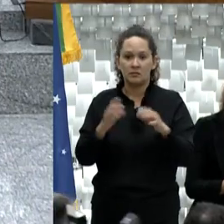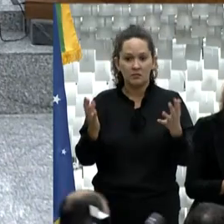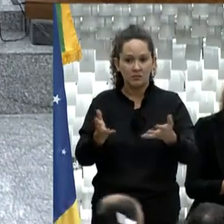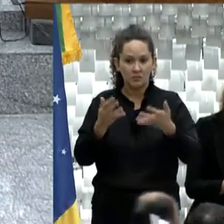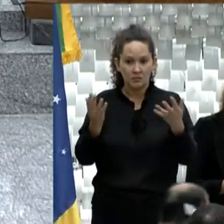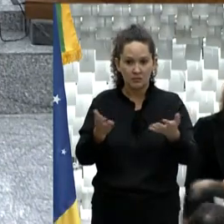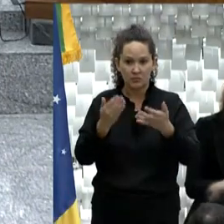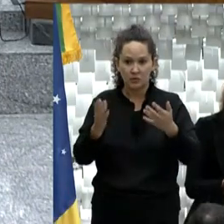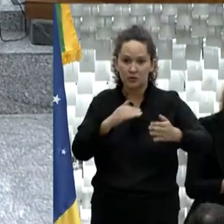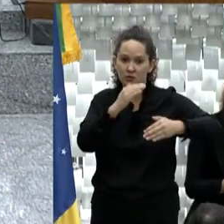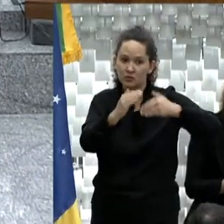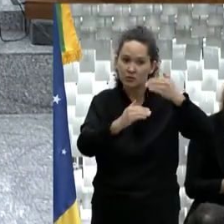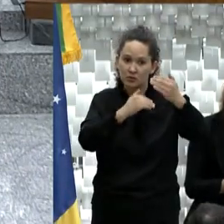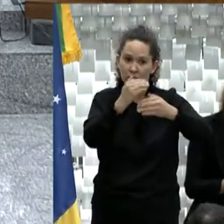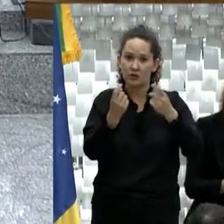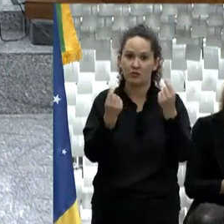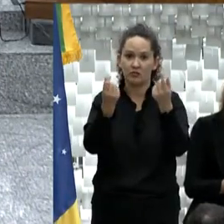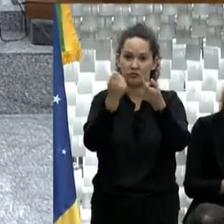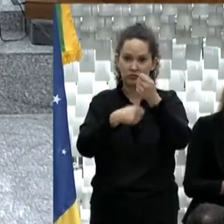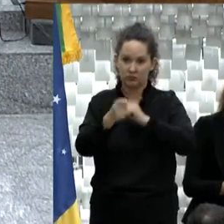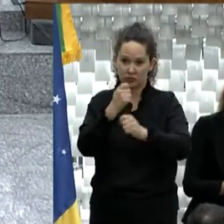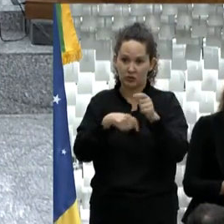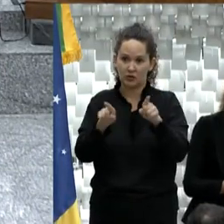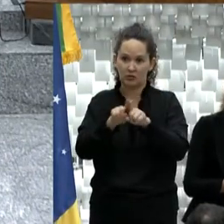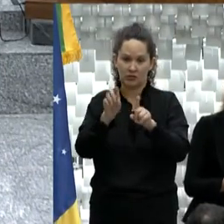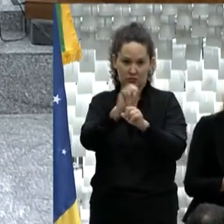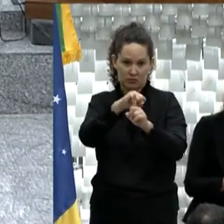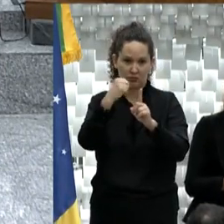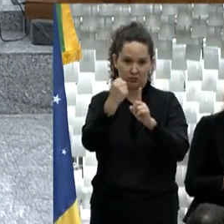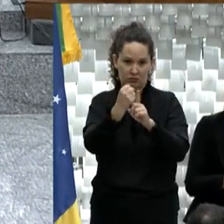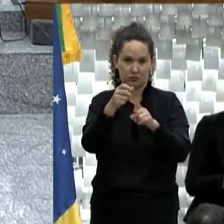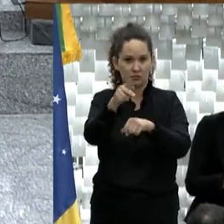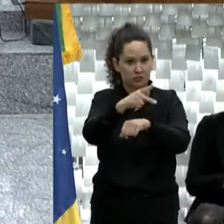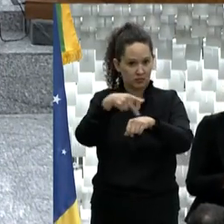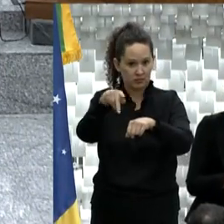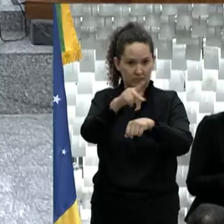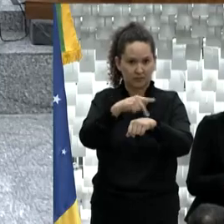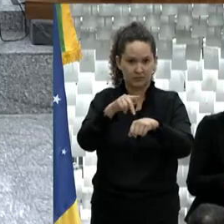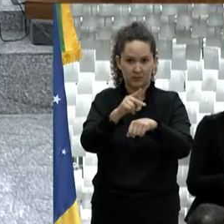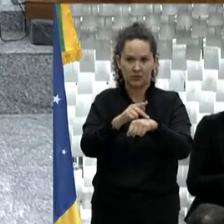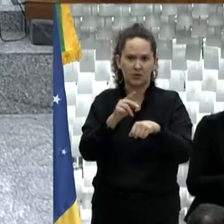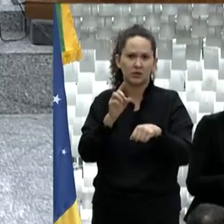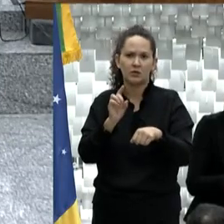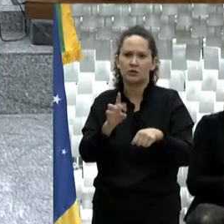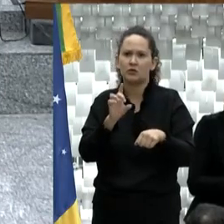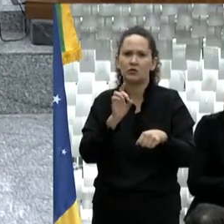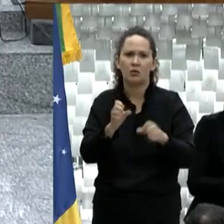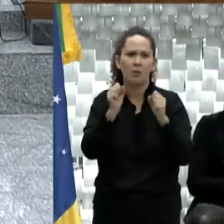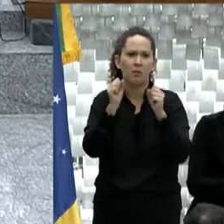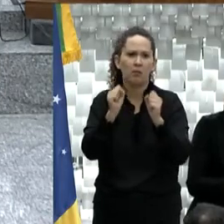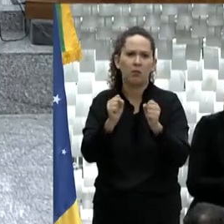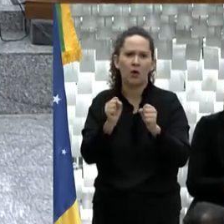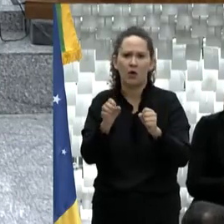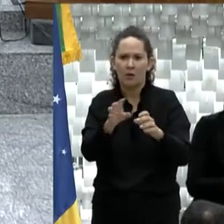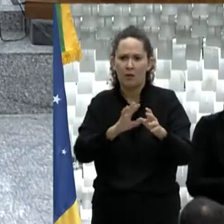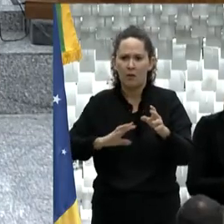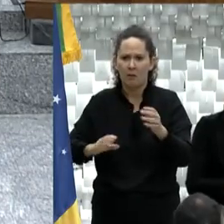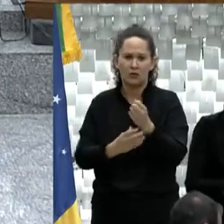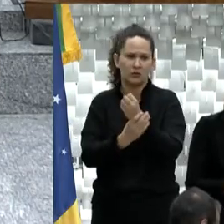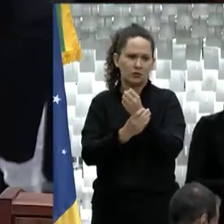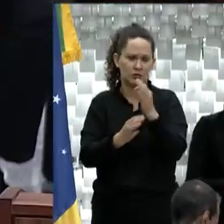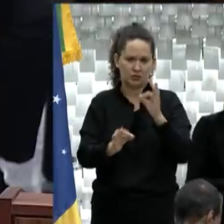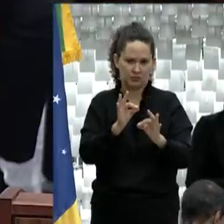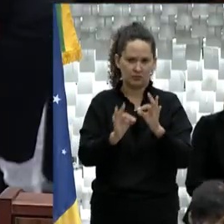impulsionando o desenvolvimento econômico e social do país, que só é possível num ambiente de segurança